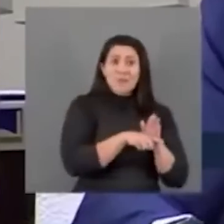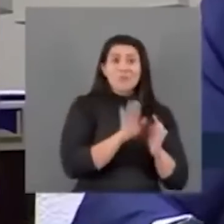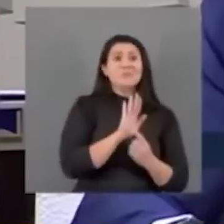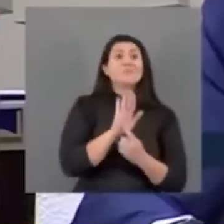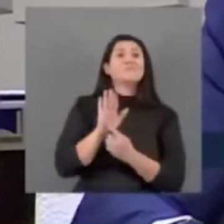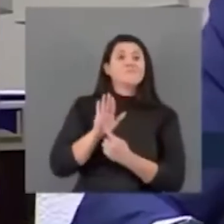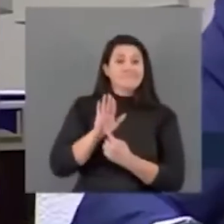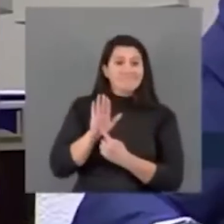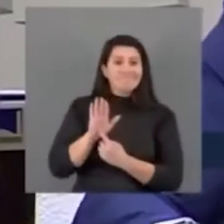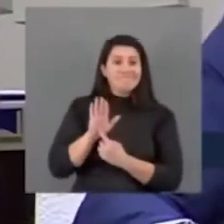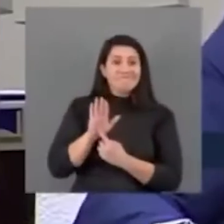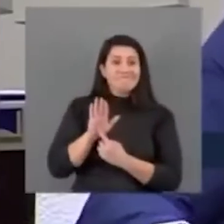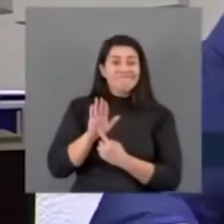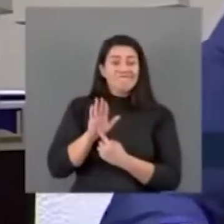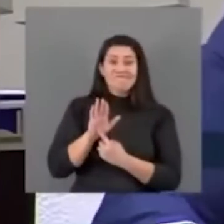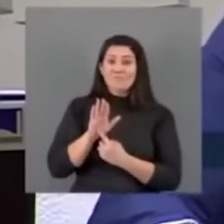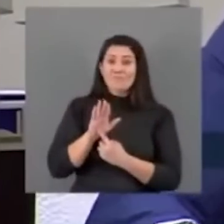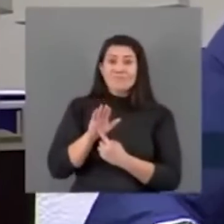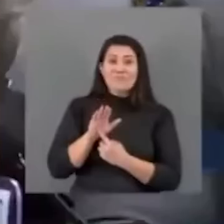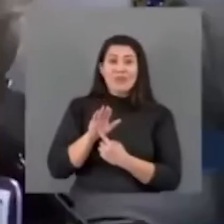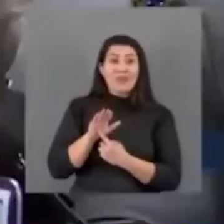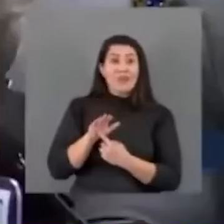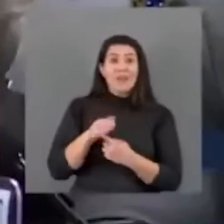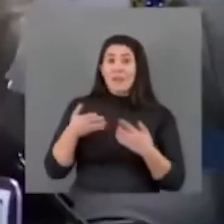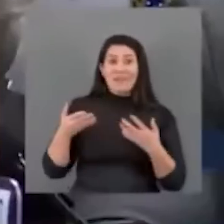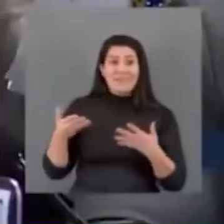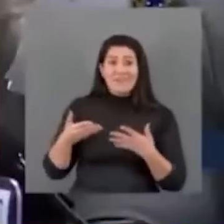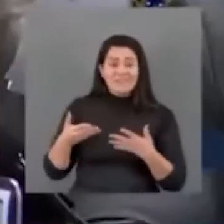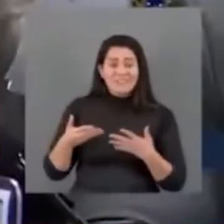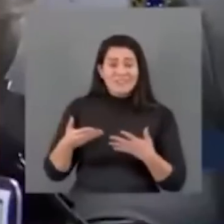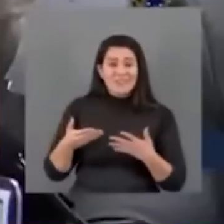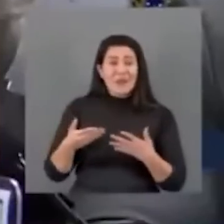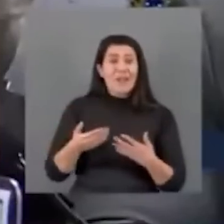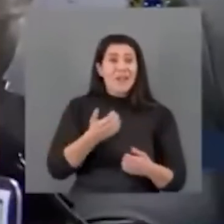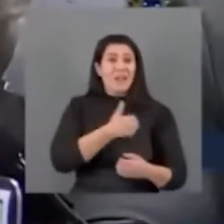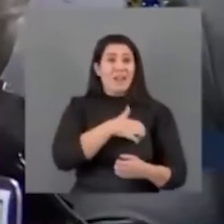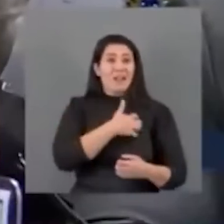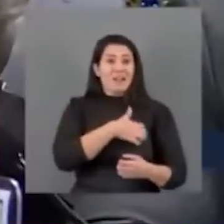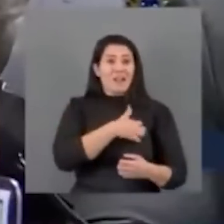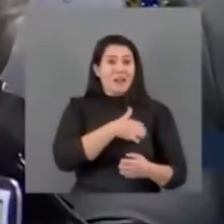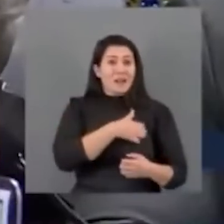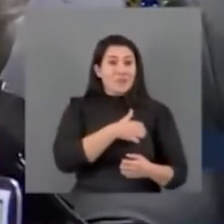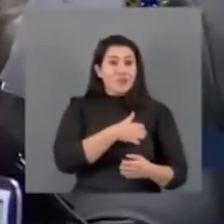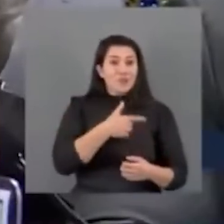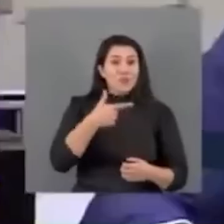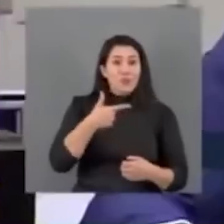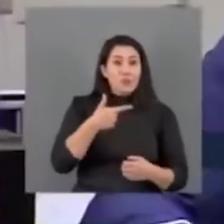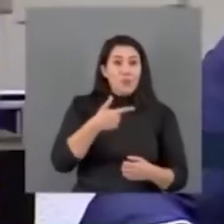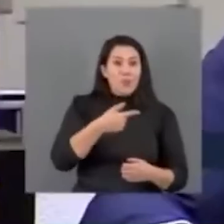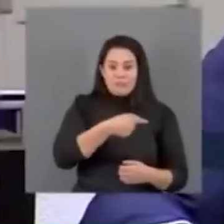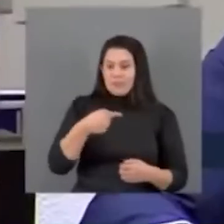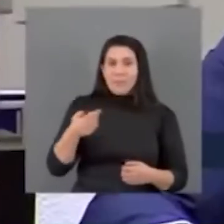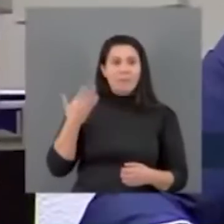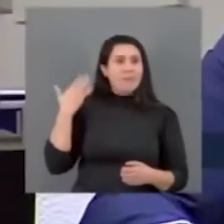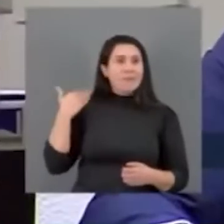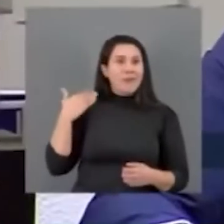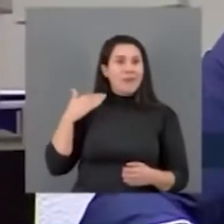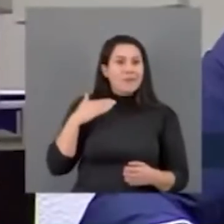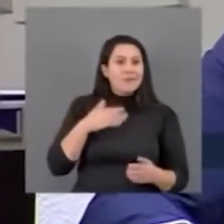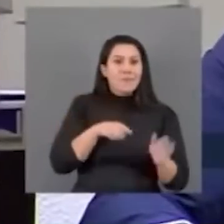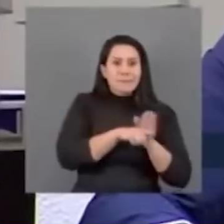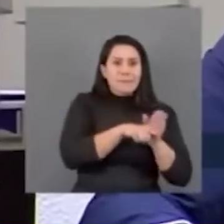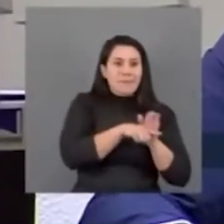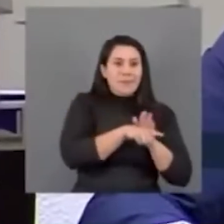um registro recente de duas semanas da Argentina mostrando o efeito do consumo imediato e